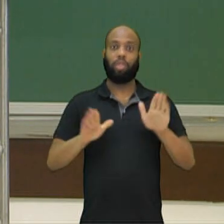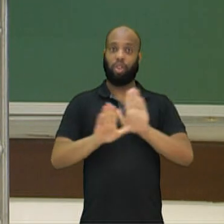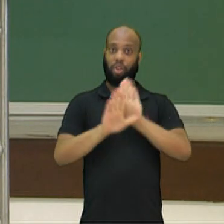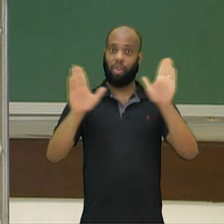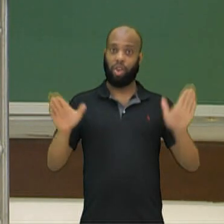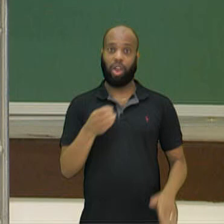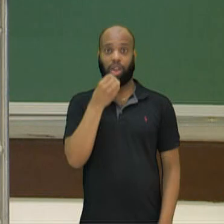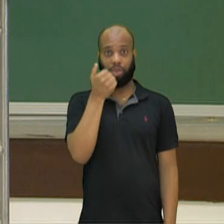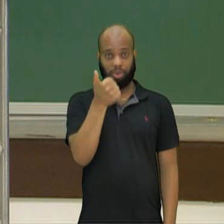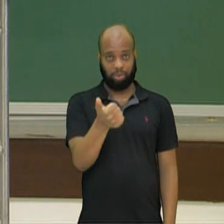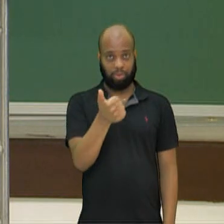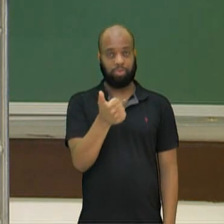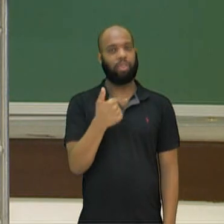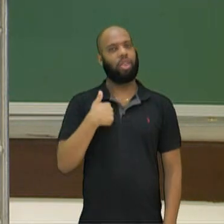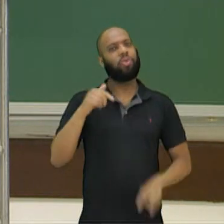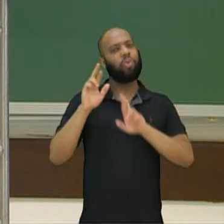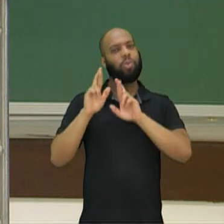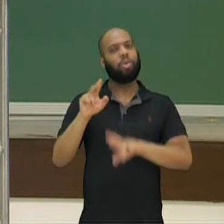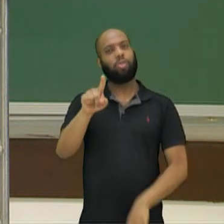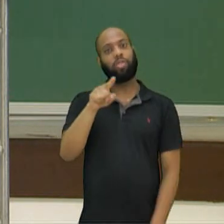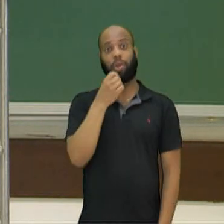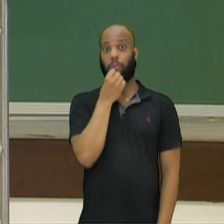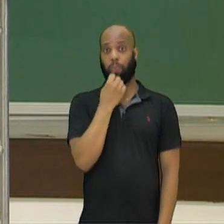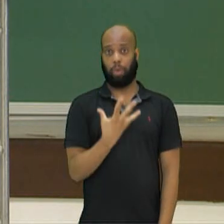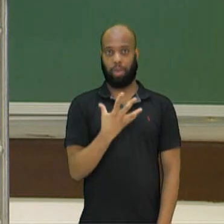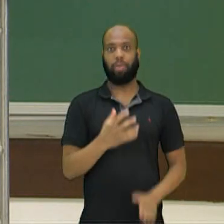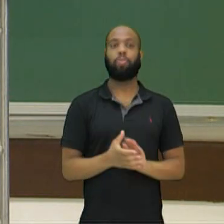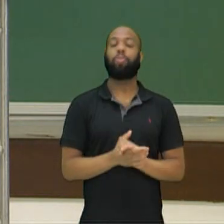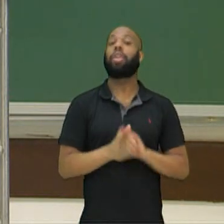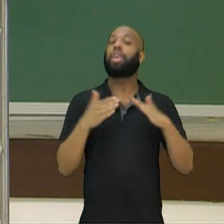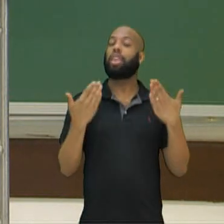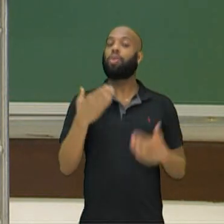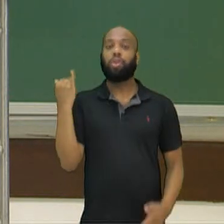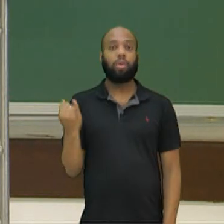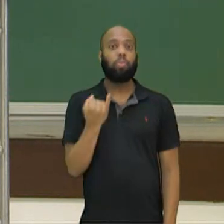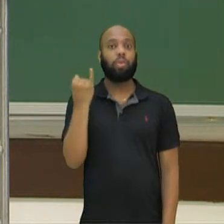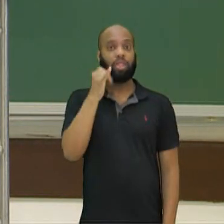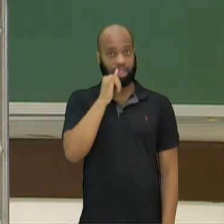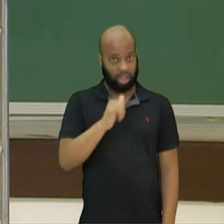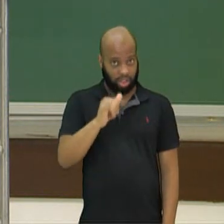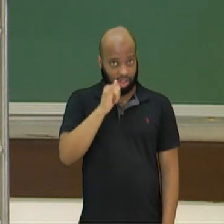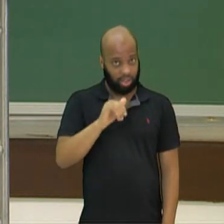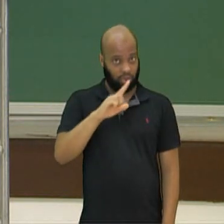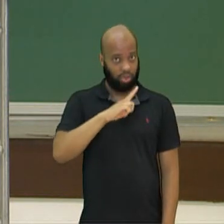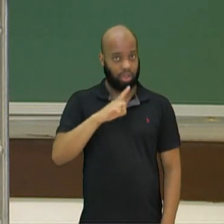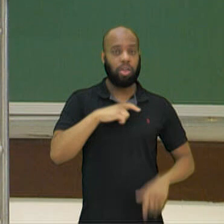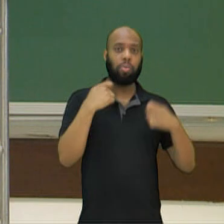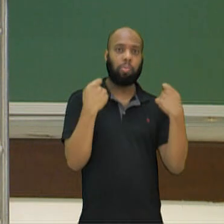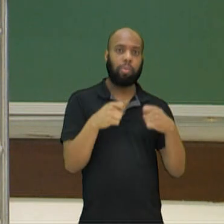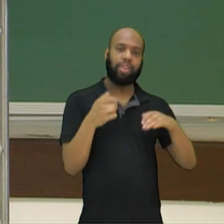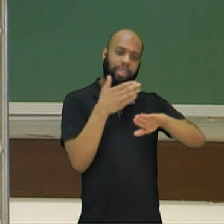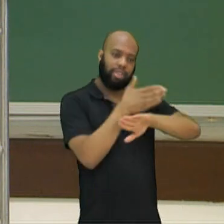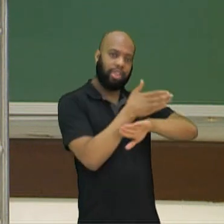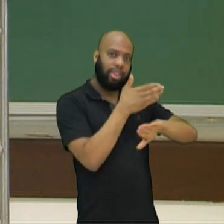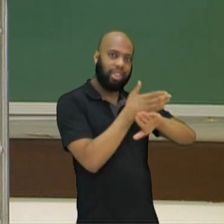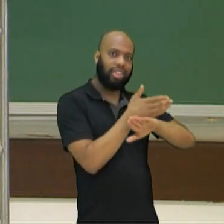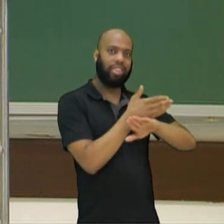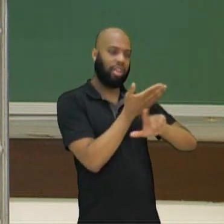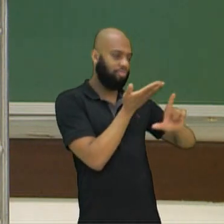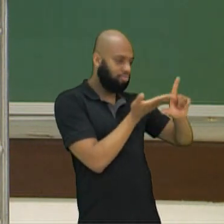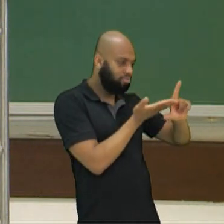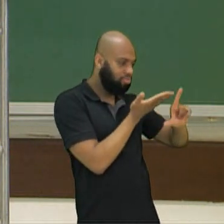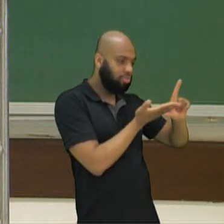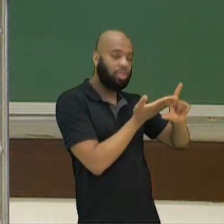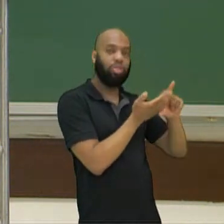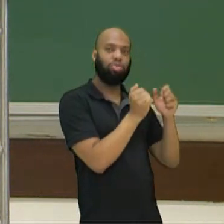Olá, tudo bem? Espero que estejam bem. Lembrando a todos que interajam, consultem o